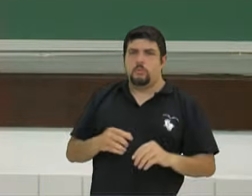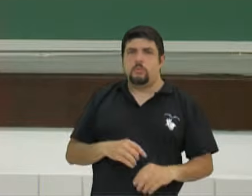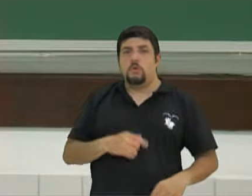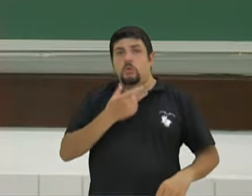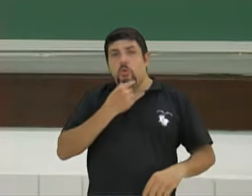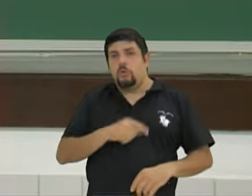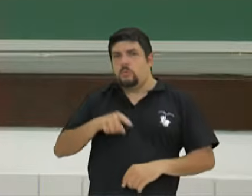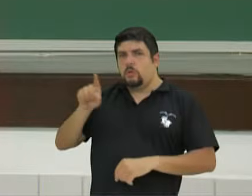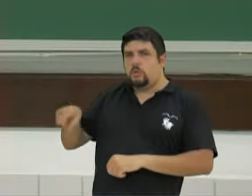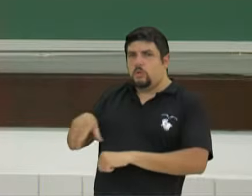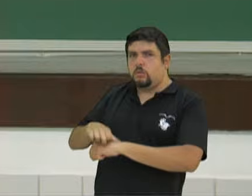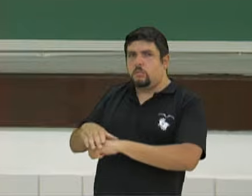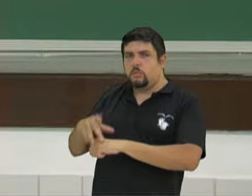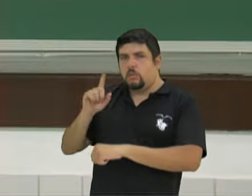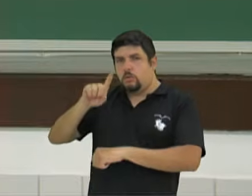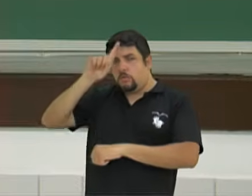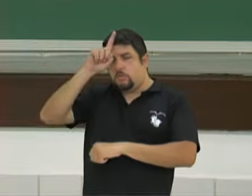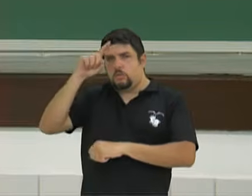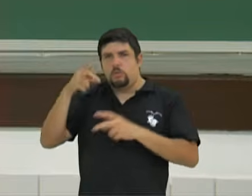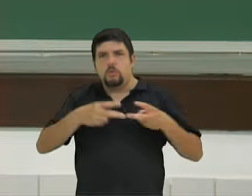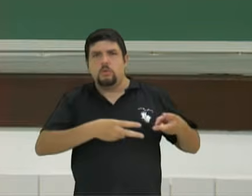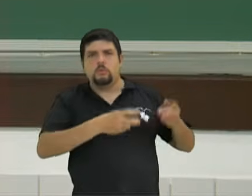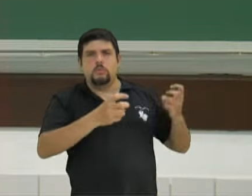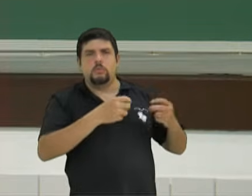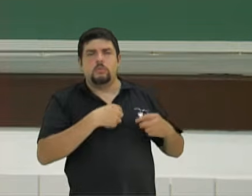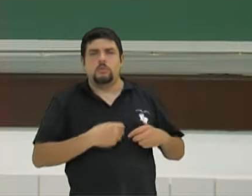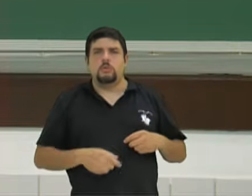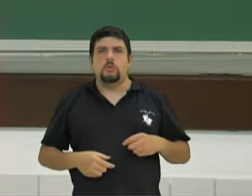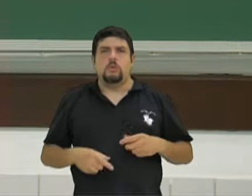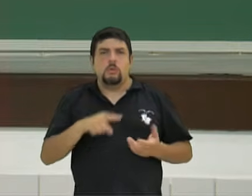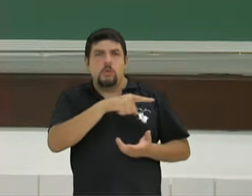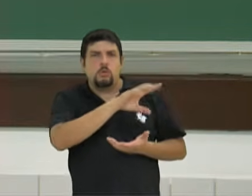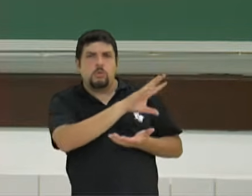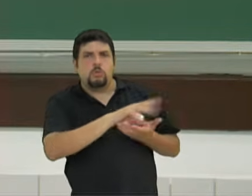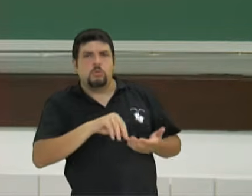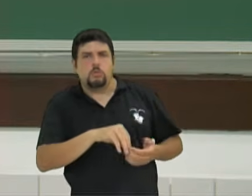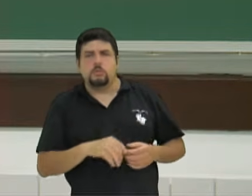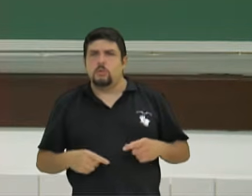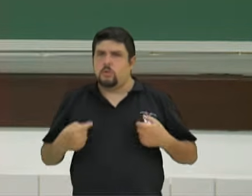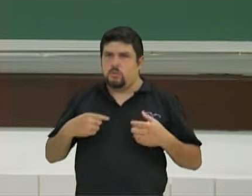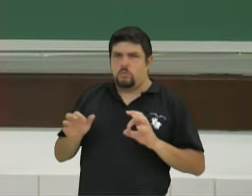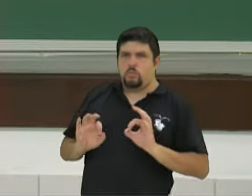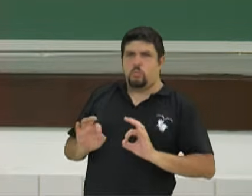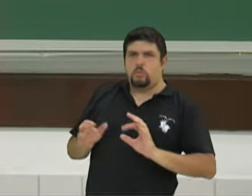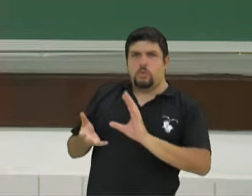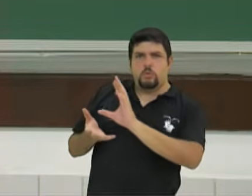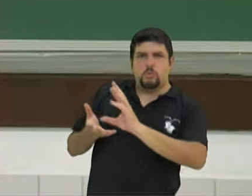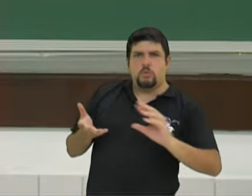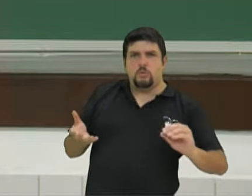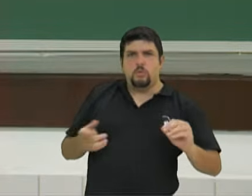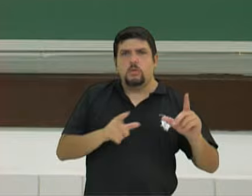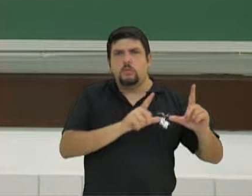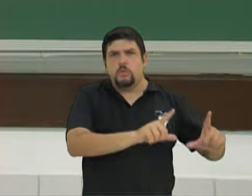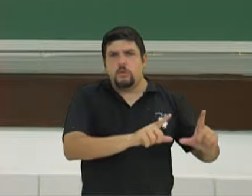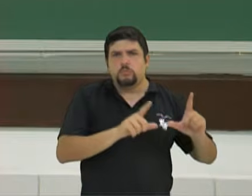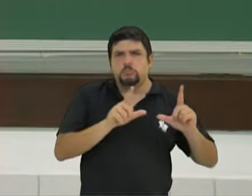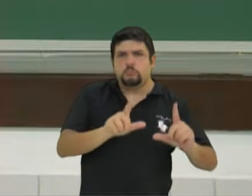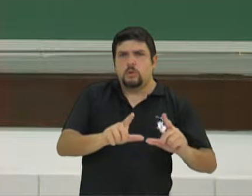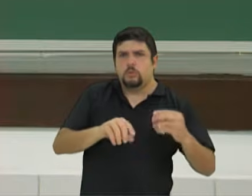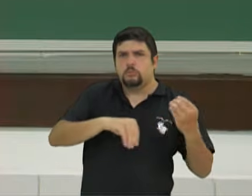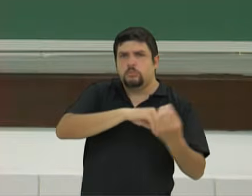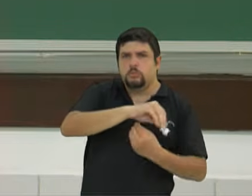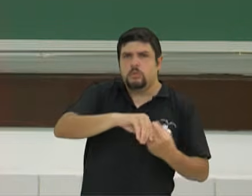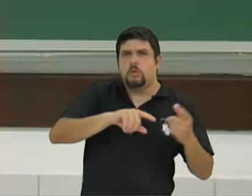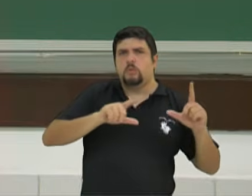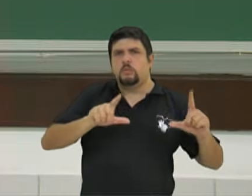agora, ele falou assim, opa, peraí, você está copiando. Aí o Thomas Edison, não, estou copiando um trecho, misturando com outro trecho, então é isso aí. Ele,